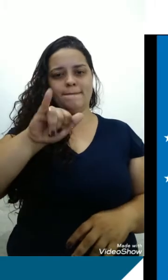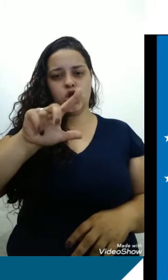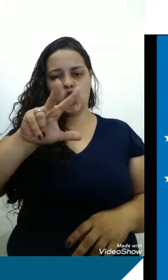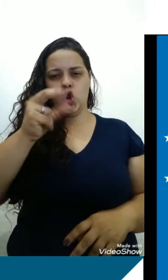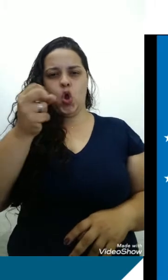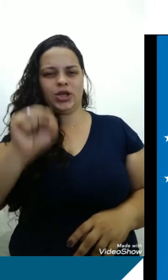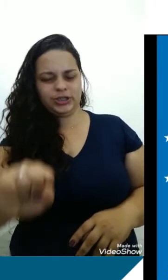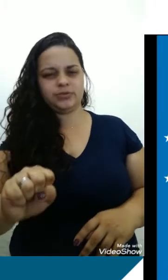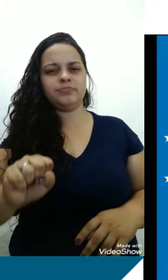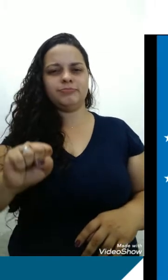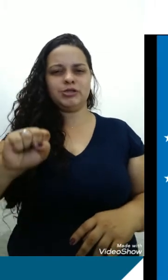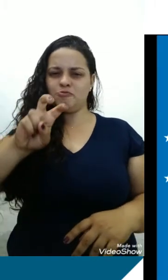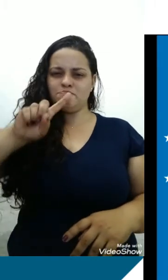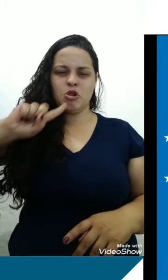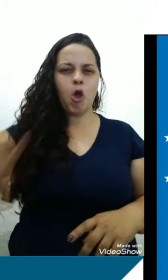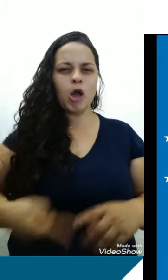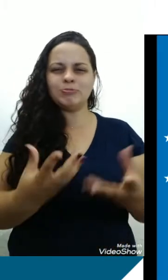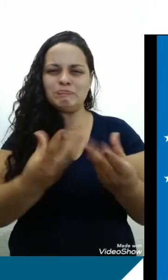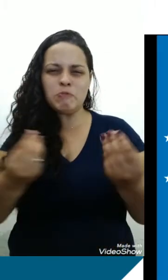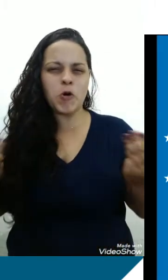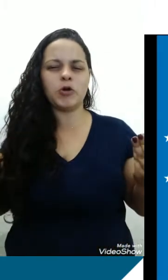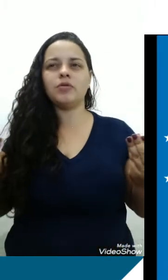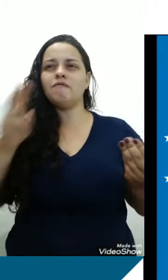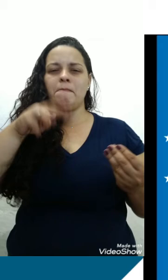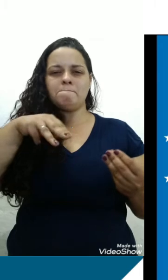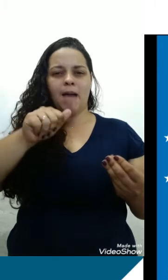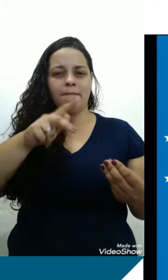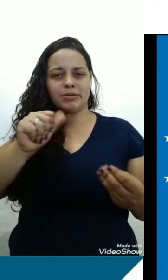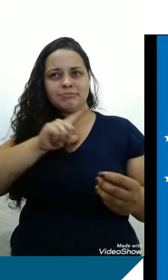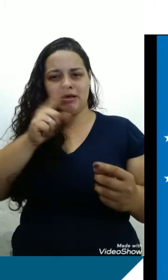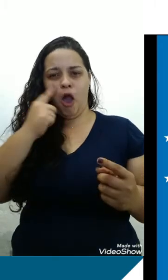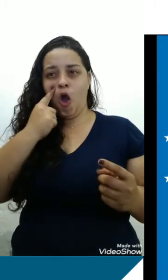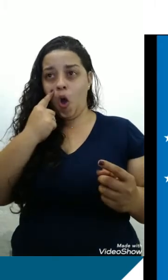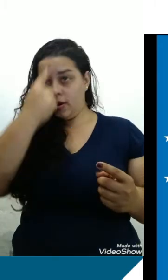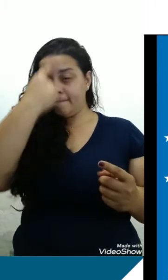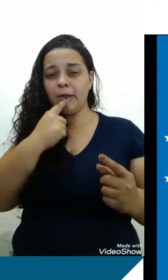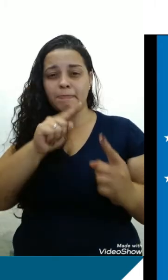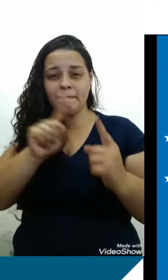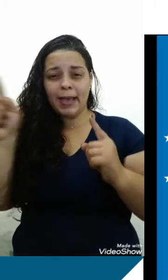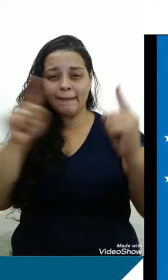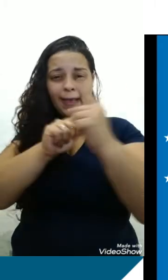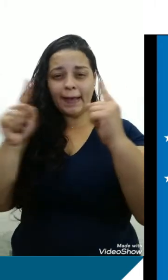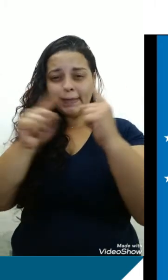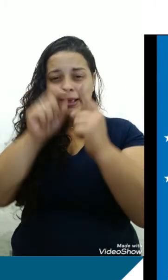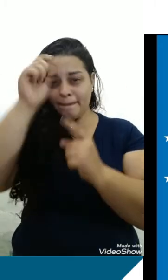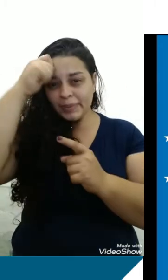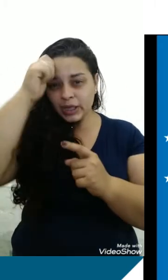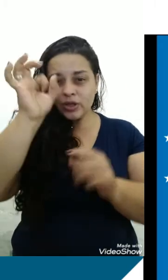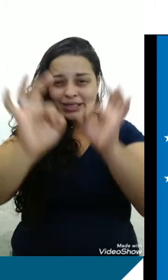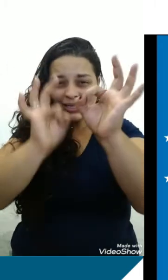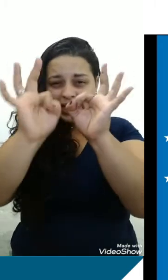de escravizados, né? Esse mapa que está animado aí passando agora para vocês,